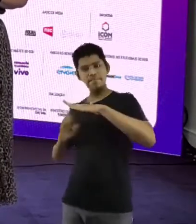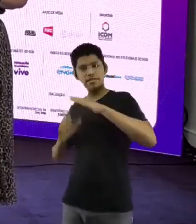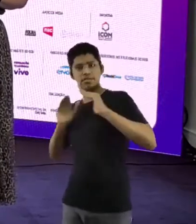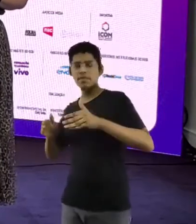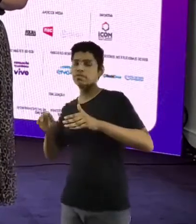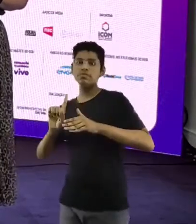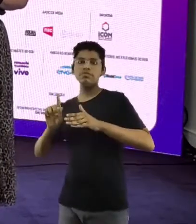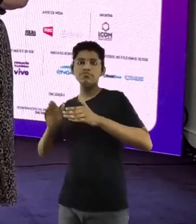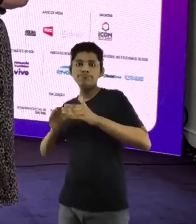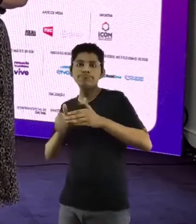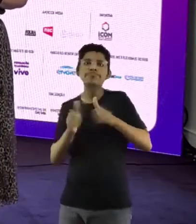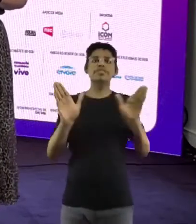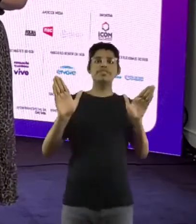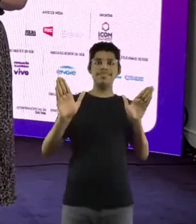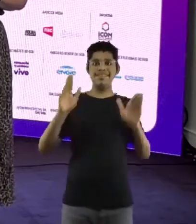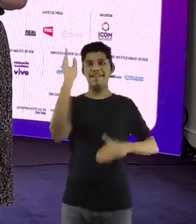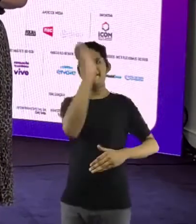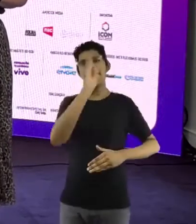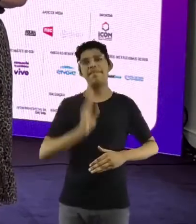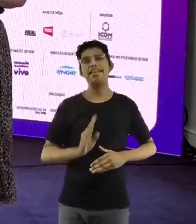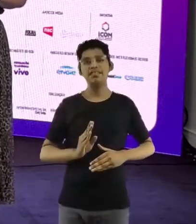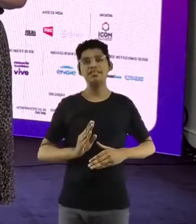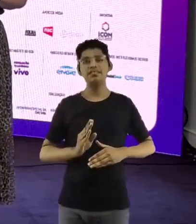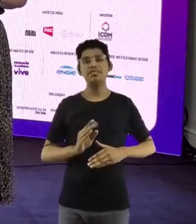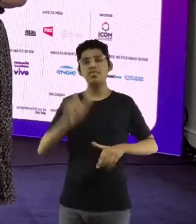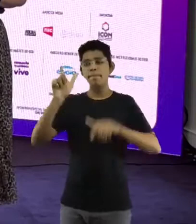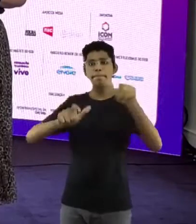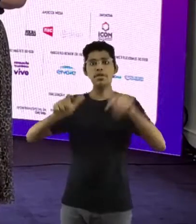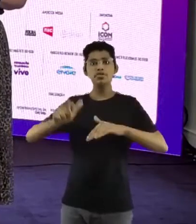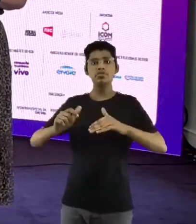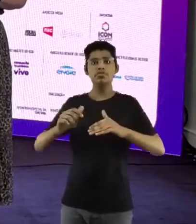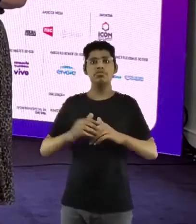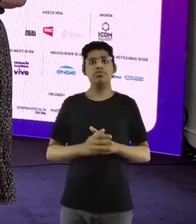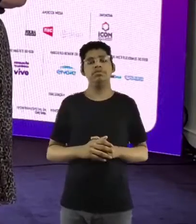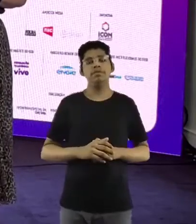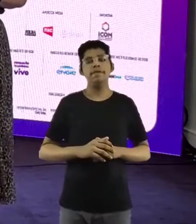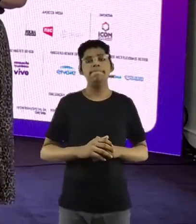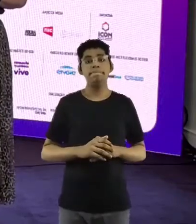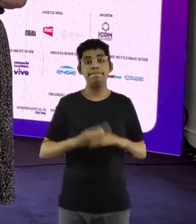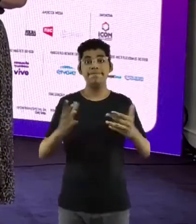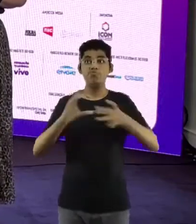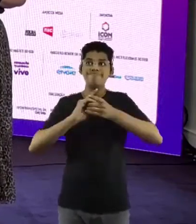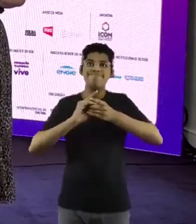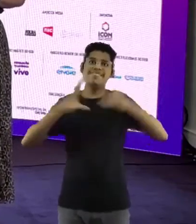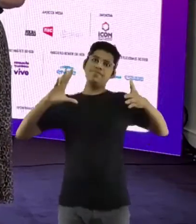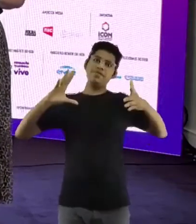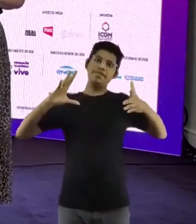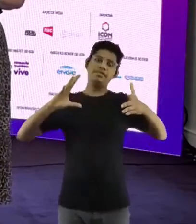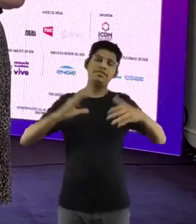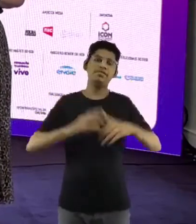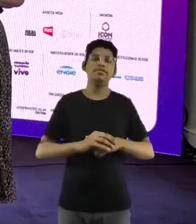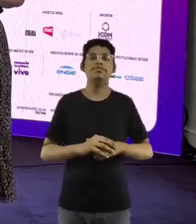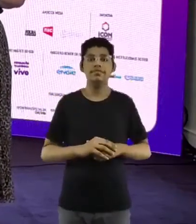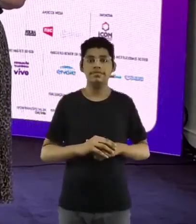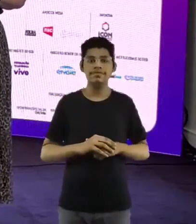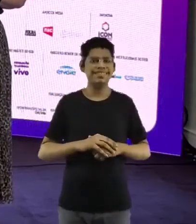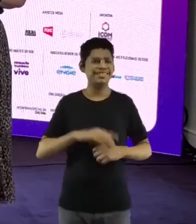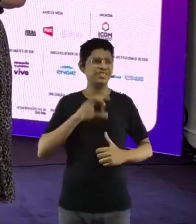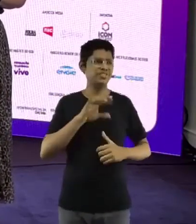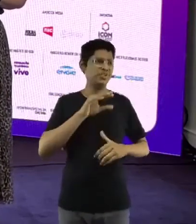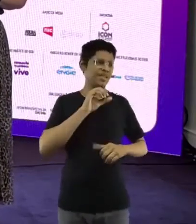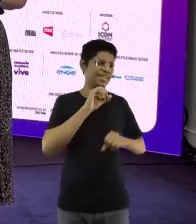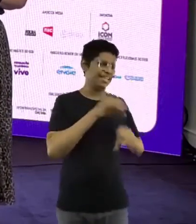temos que trazer isso para toda e qualquer pessoa. E por isso é que a gente quer democratizar. Mas não estamos falando só de educação no